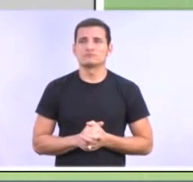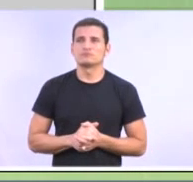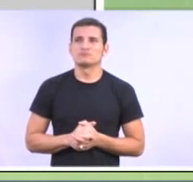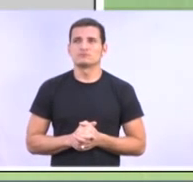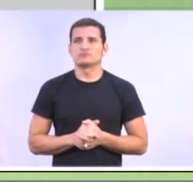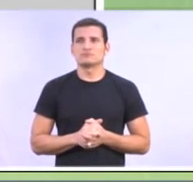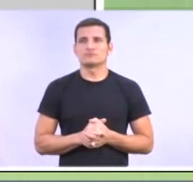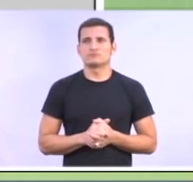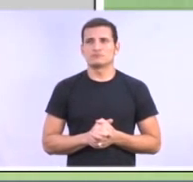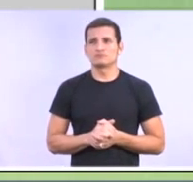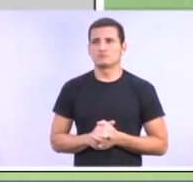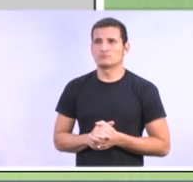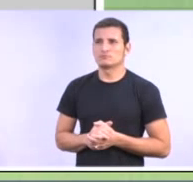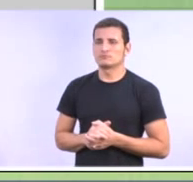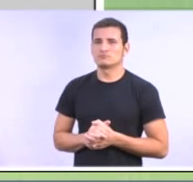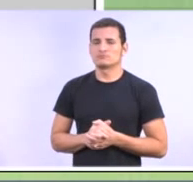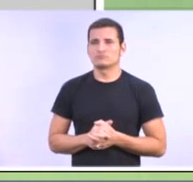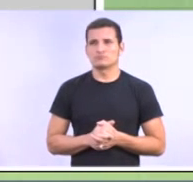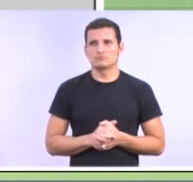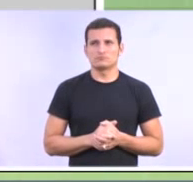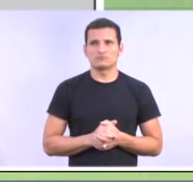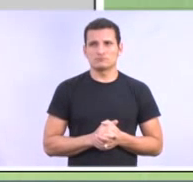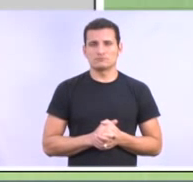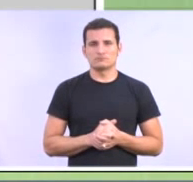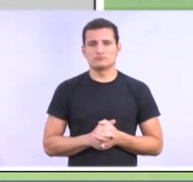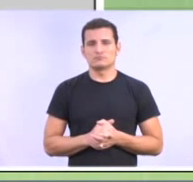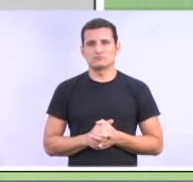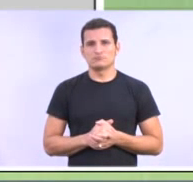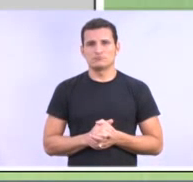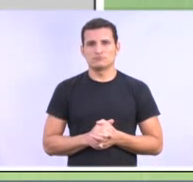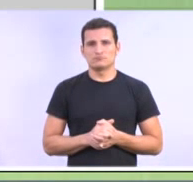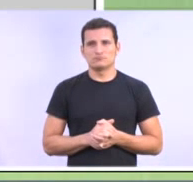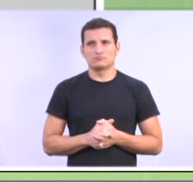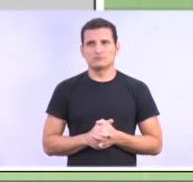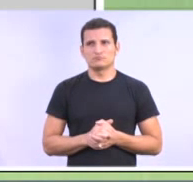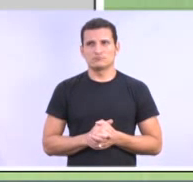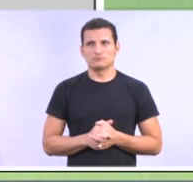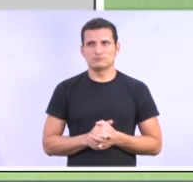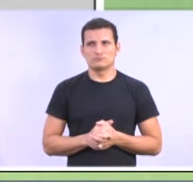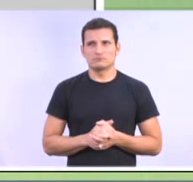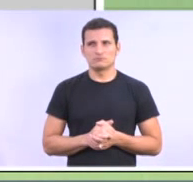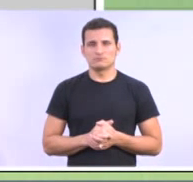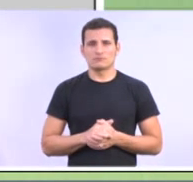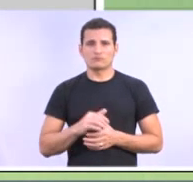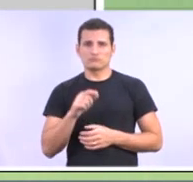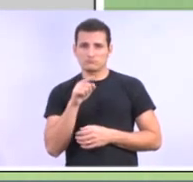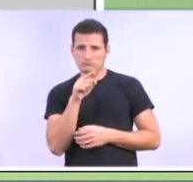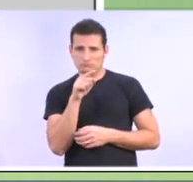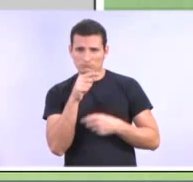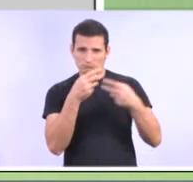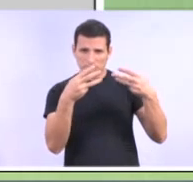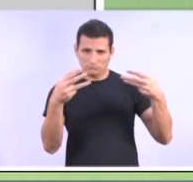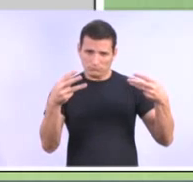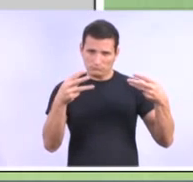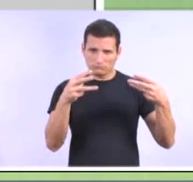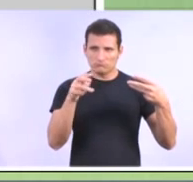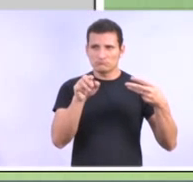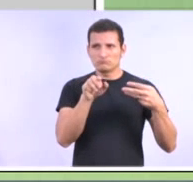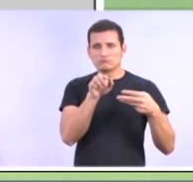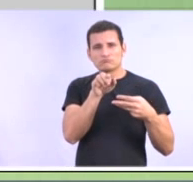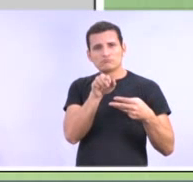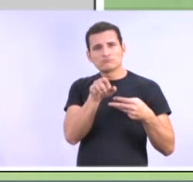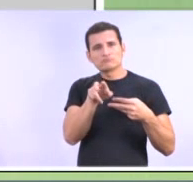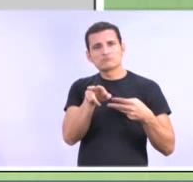por diferentes equipamentos, correto? E elas estão saindo para a internet através